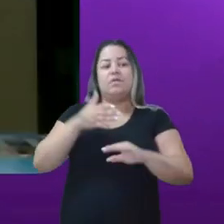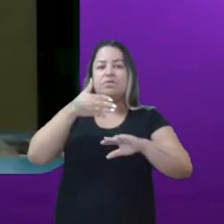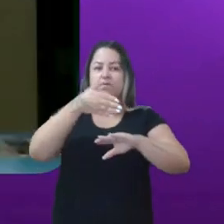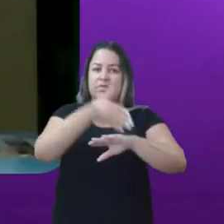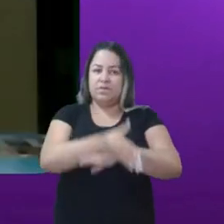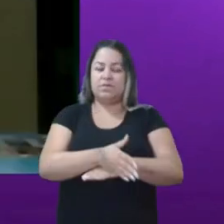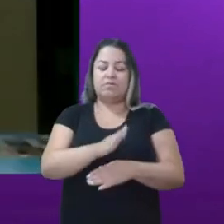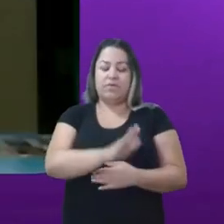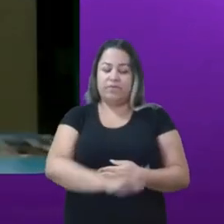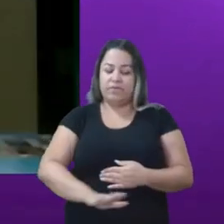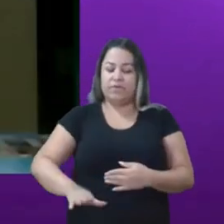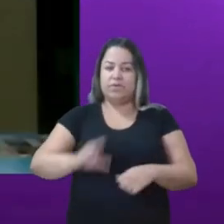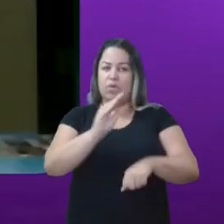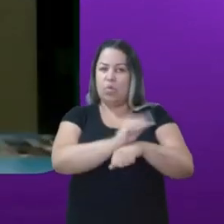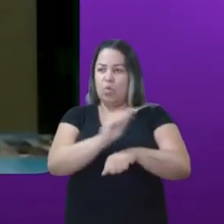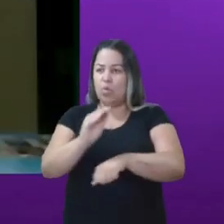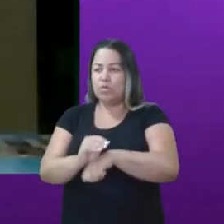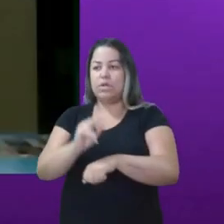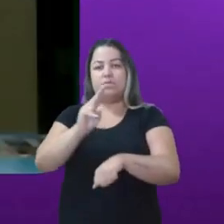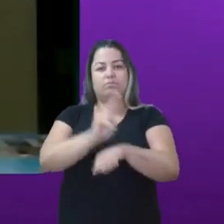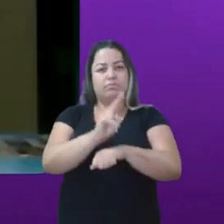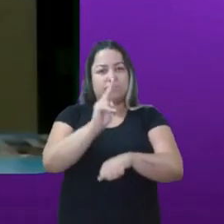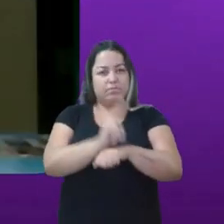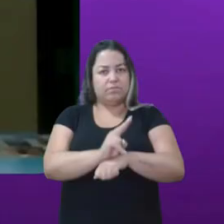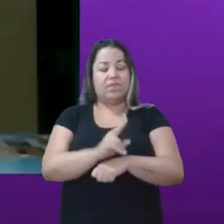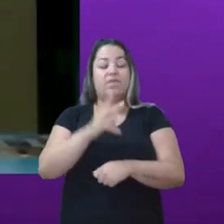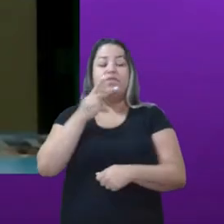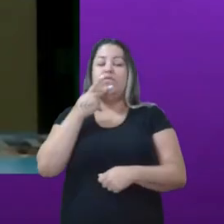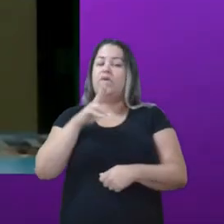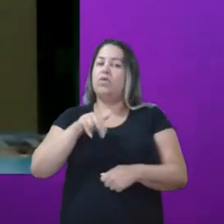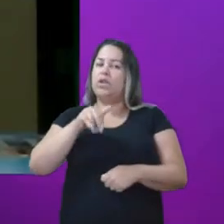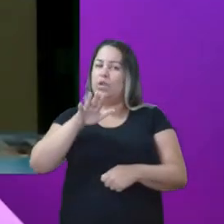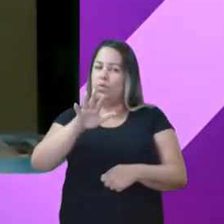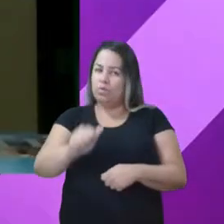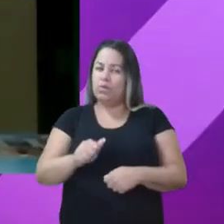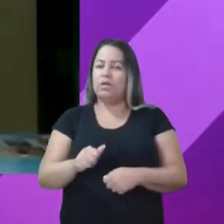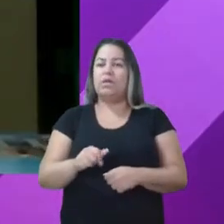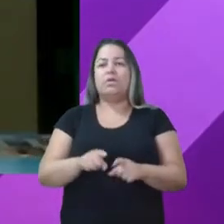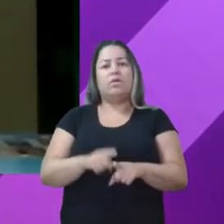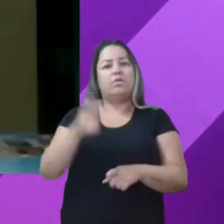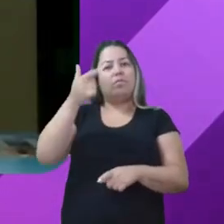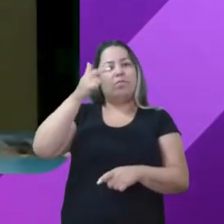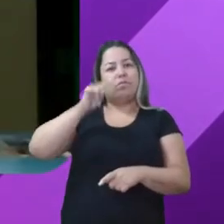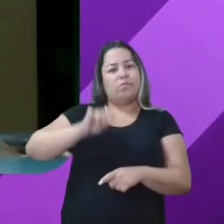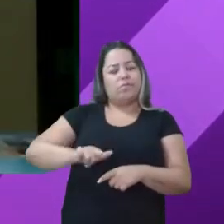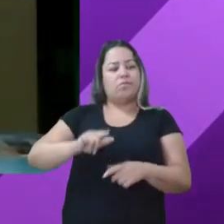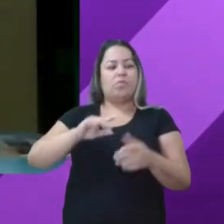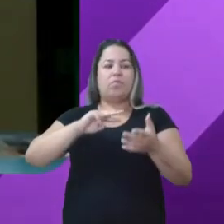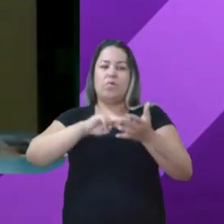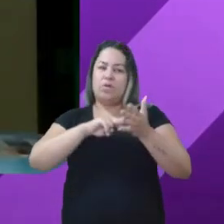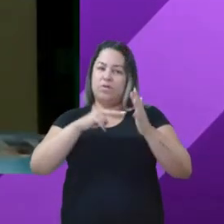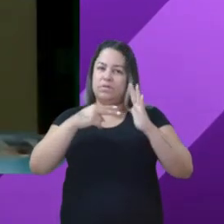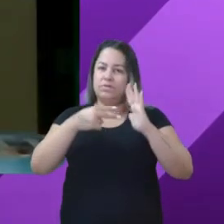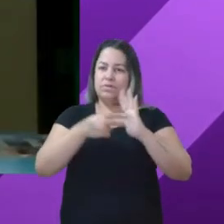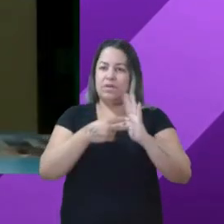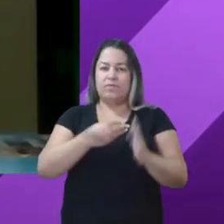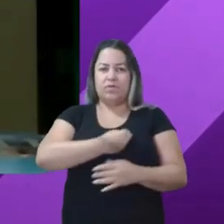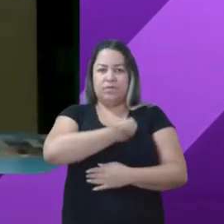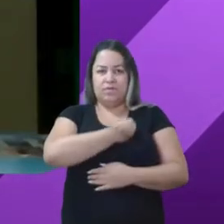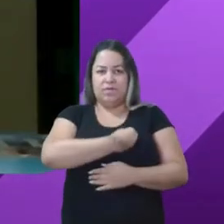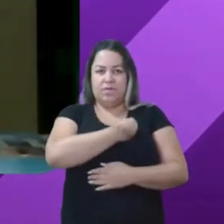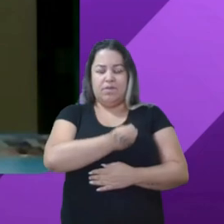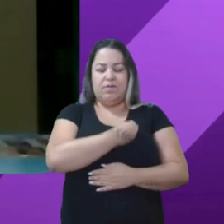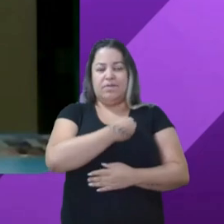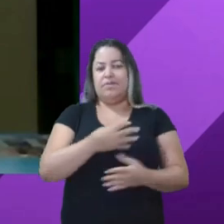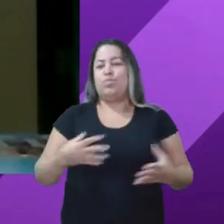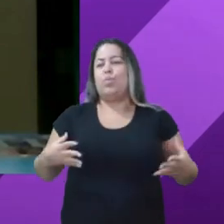essa infância cuidada e protegida, ele diz que nunca mais recupera o sentido da vida. É